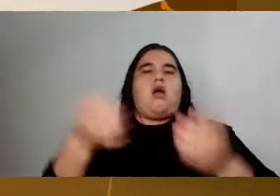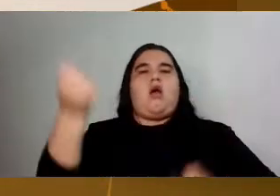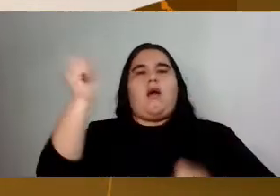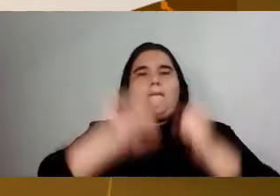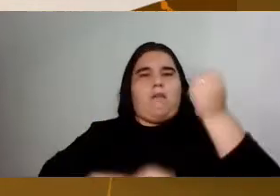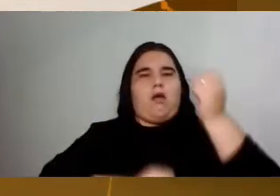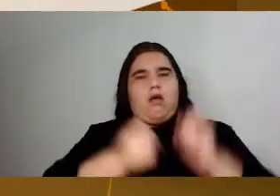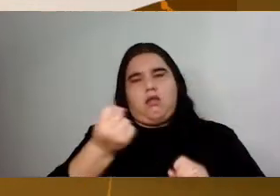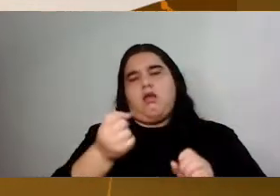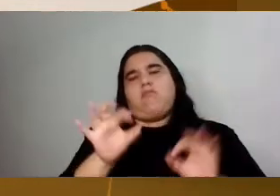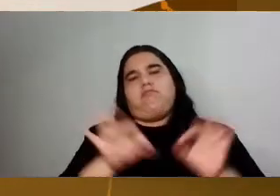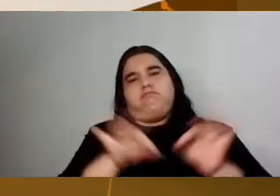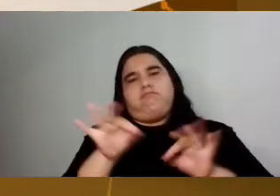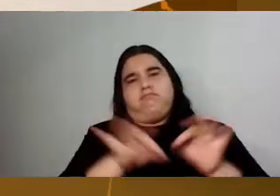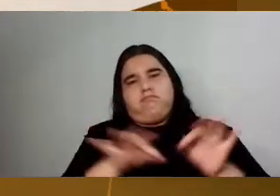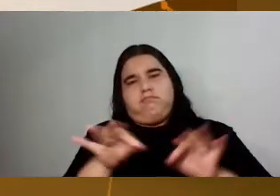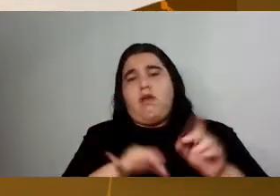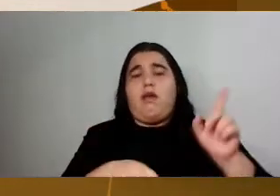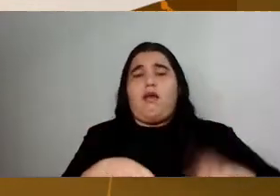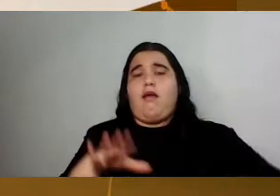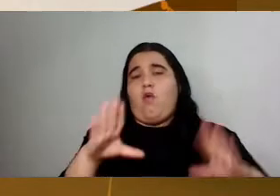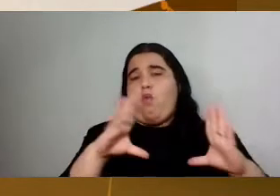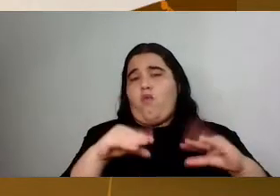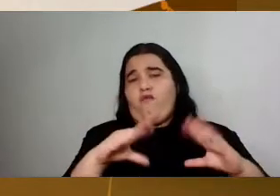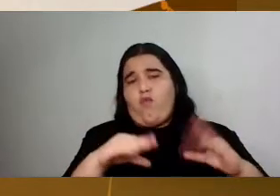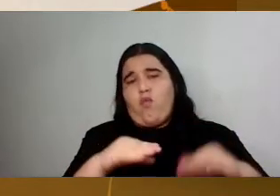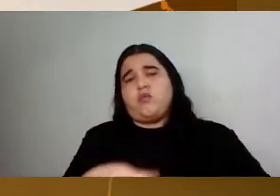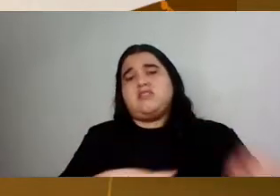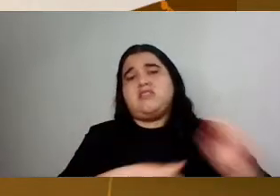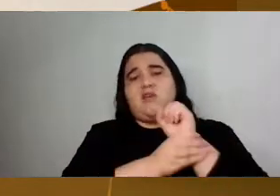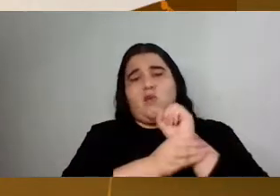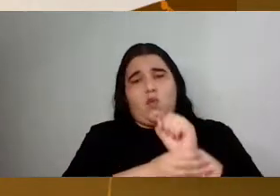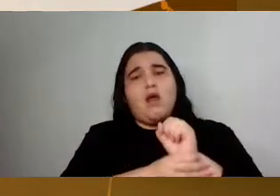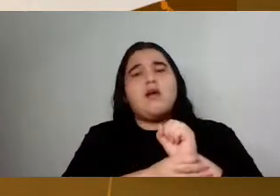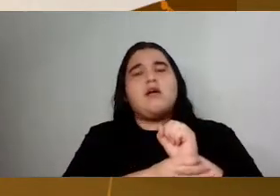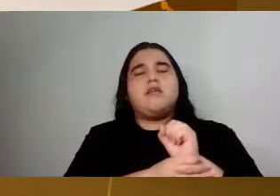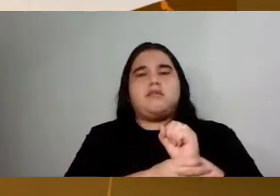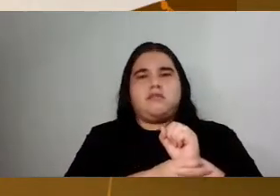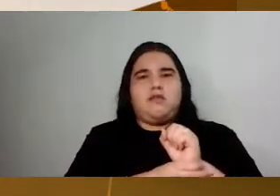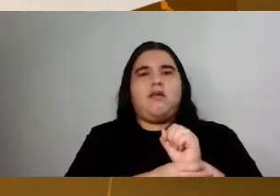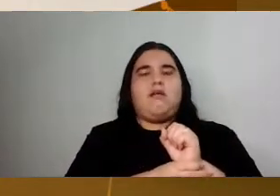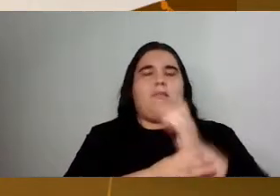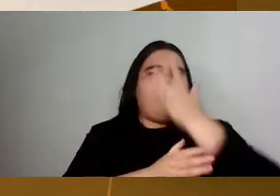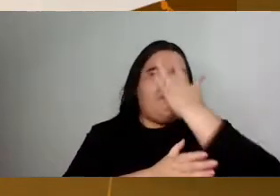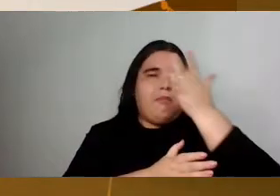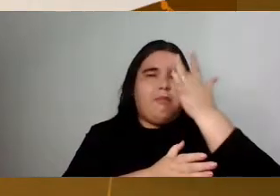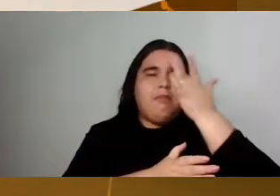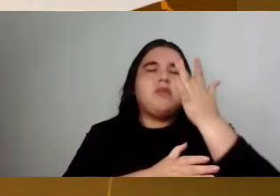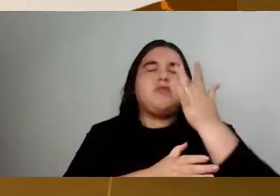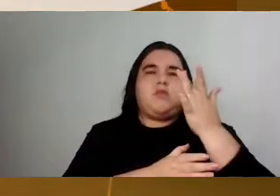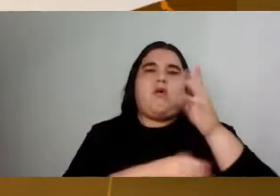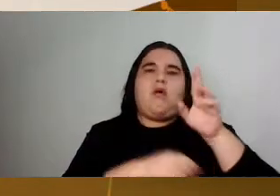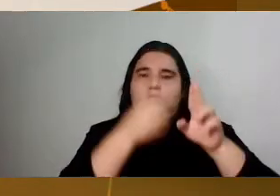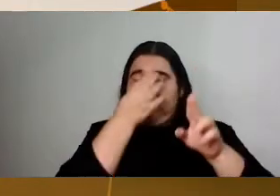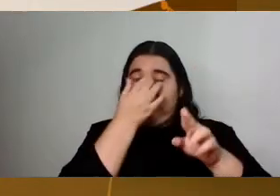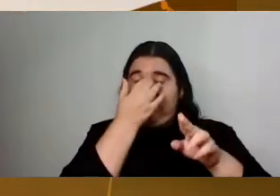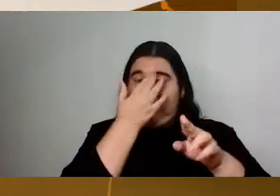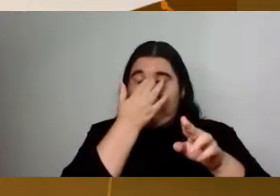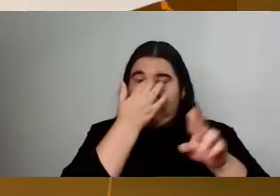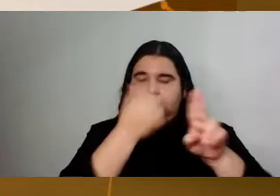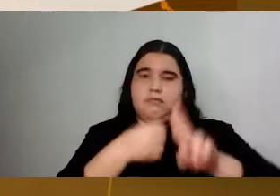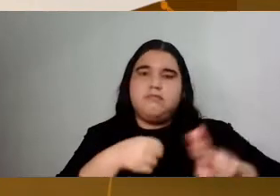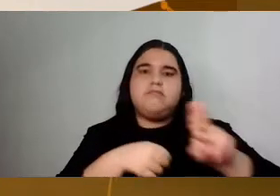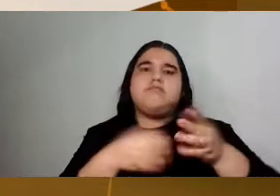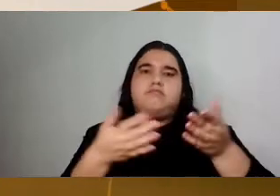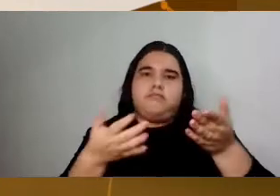conforto, né, e uma segurança também para o operador da máquina, né? Aqui temos armários, né,